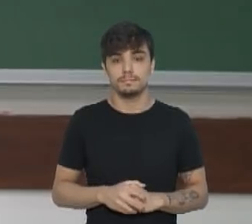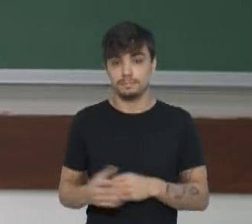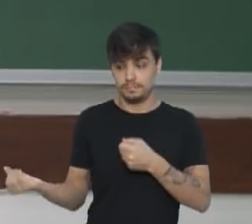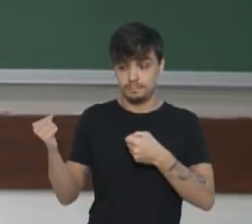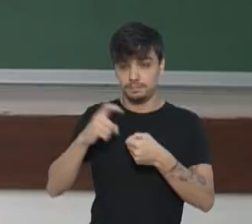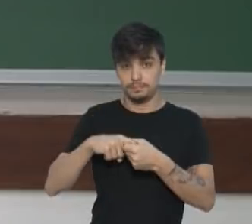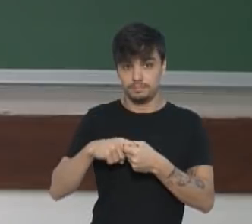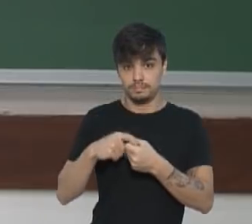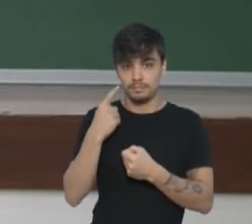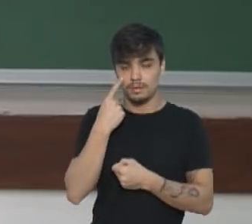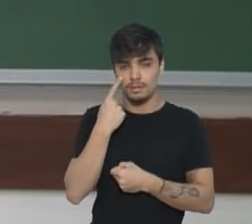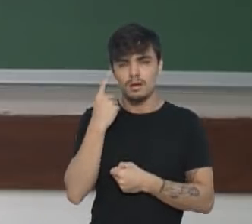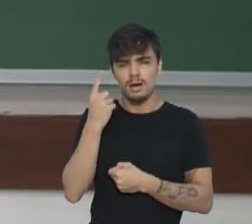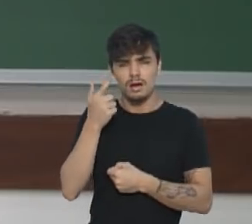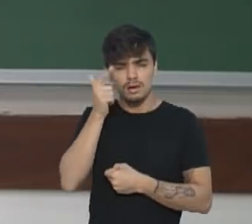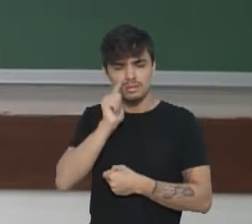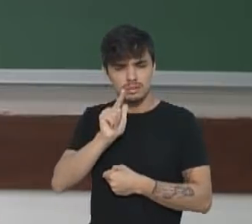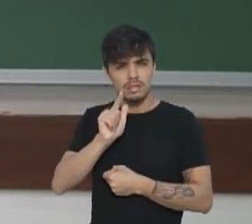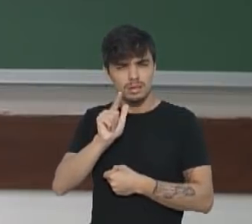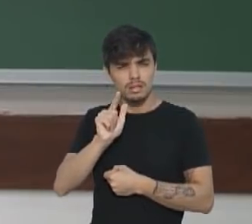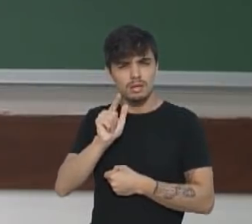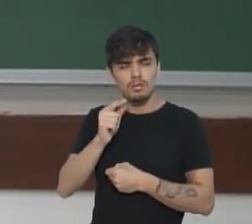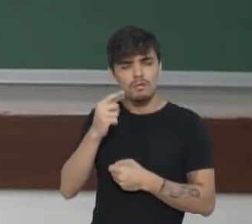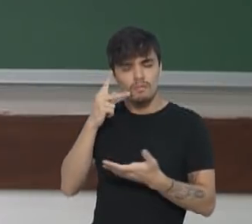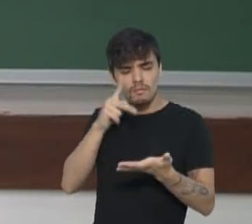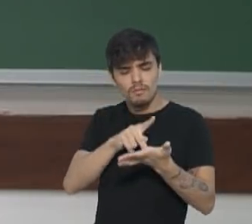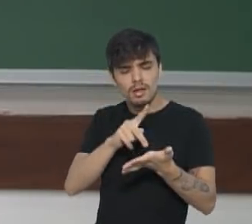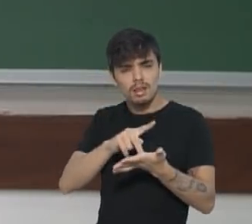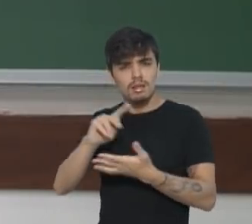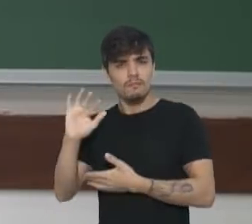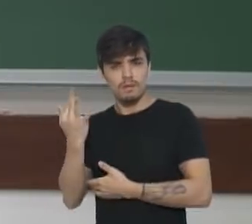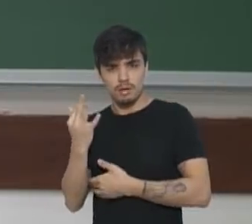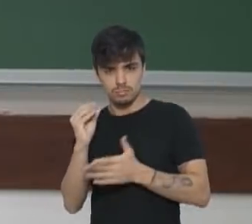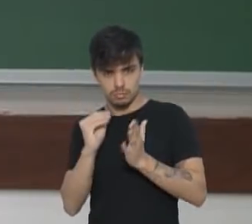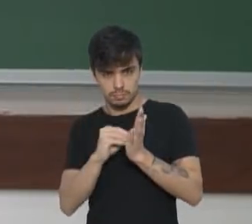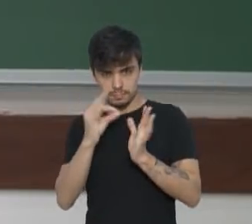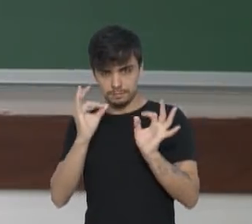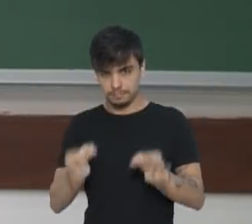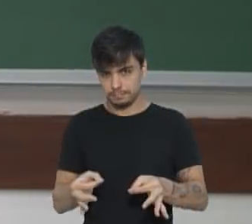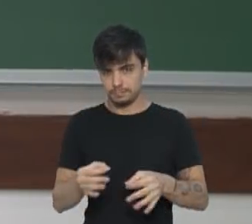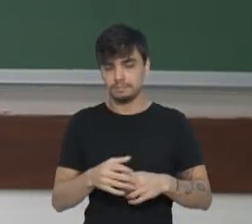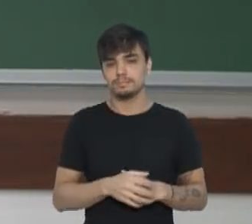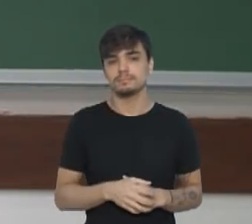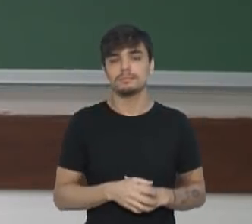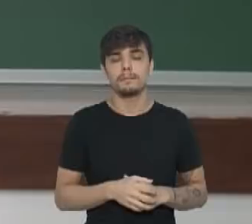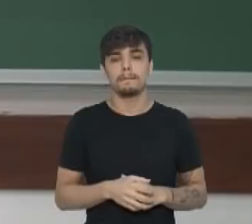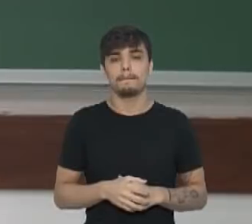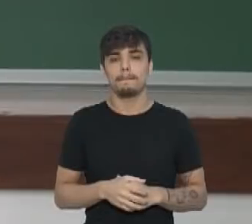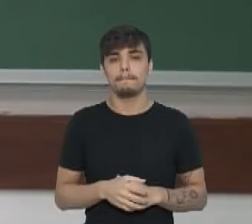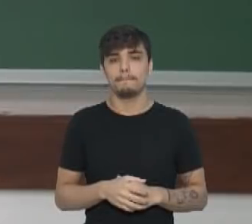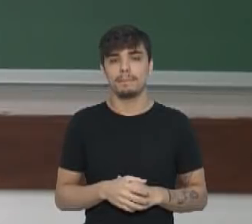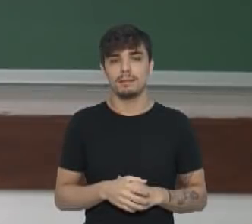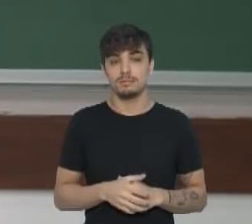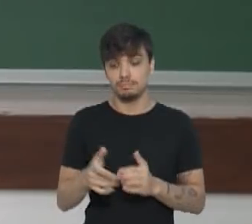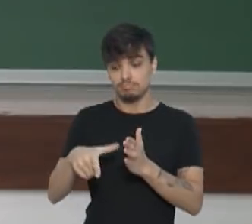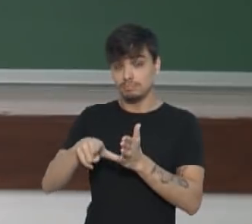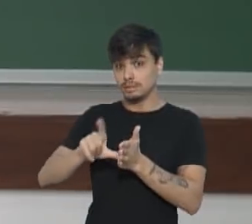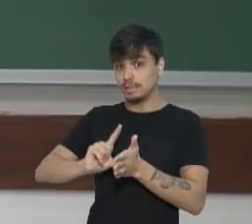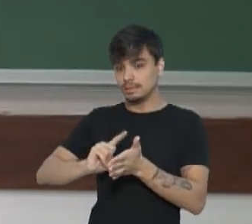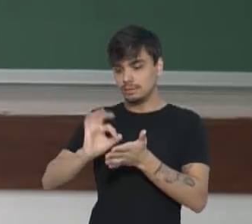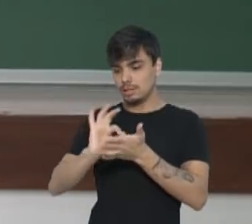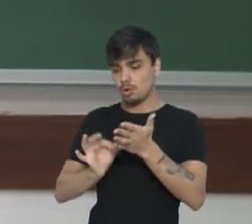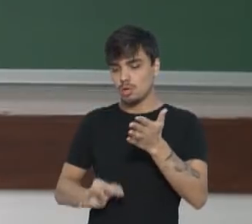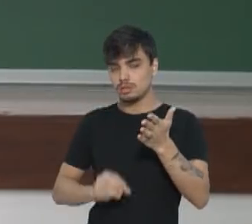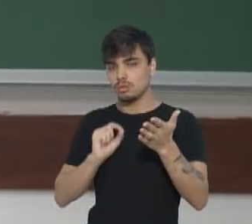Voltando aqui então, pessoal, conseguiram sinalizar aí como verdadeiro ou como falso essa afirmativa aí? Antes da gente corrigir ela, vamos